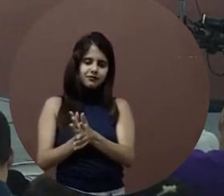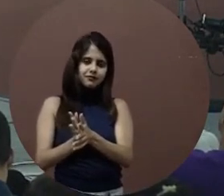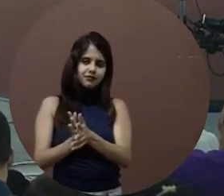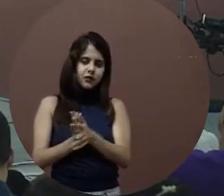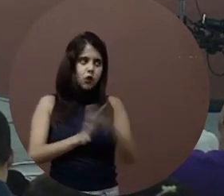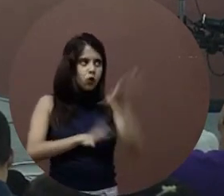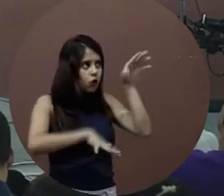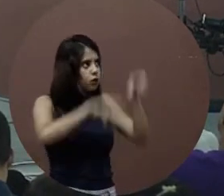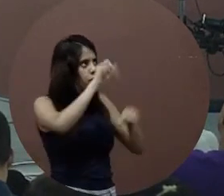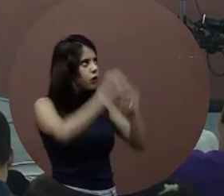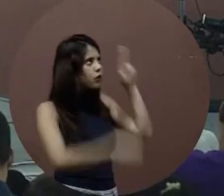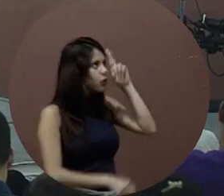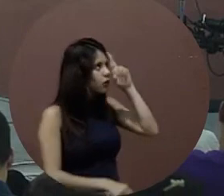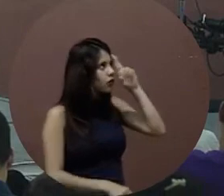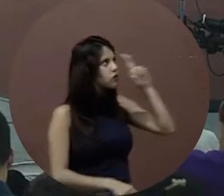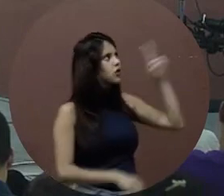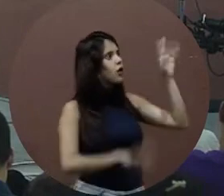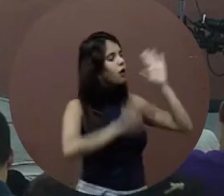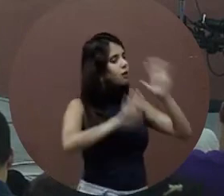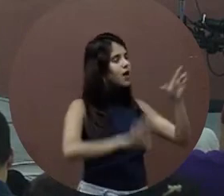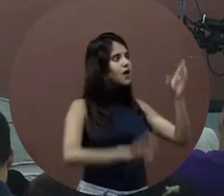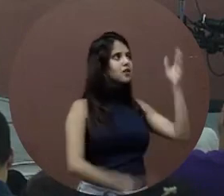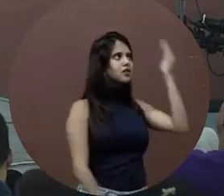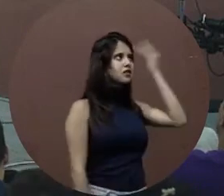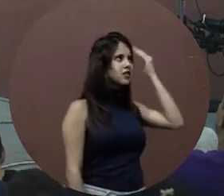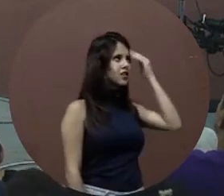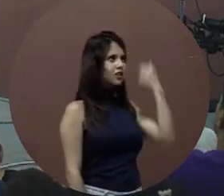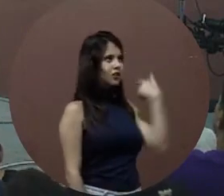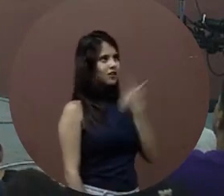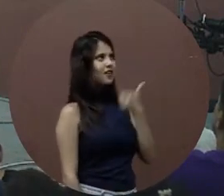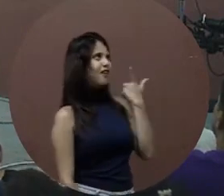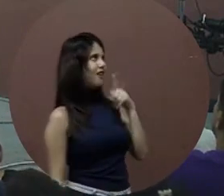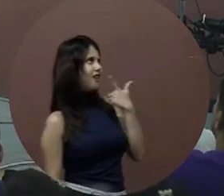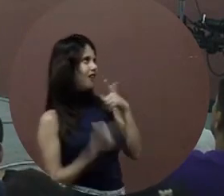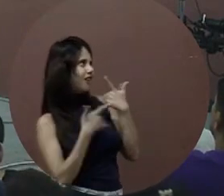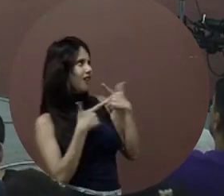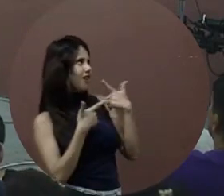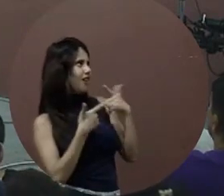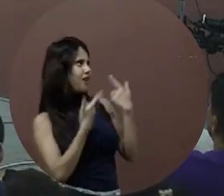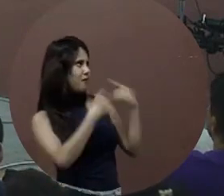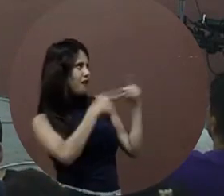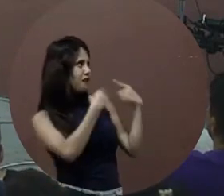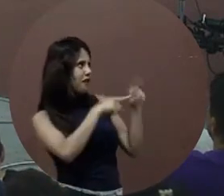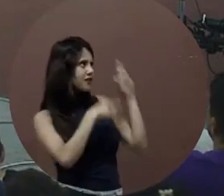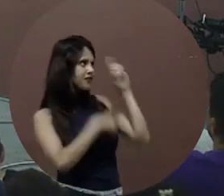Busque a Deus, mas entenda que de Deus não se zomba.